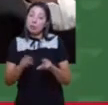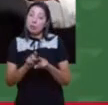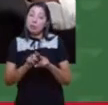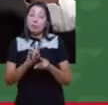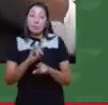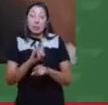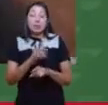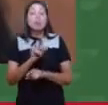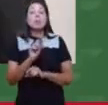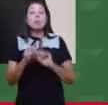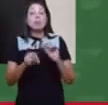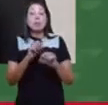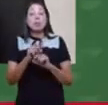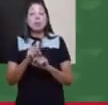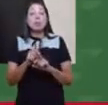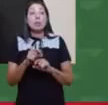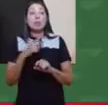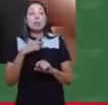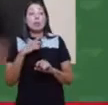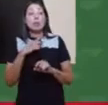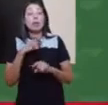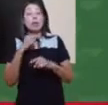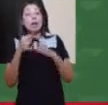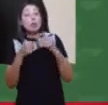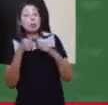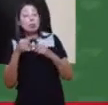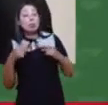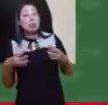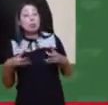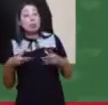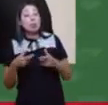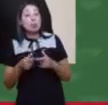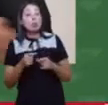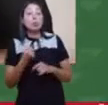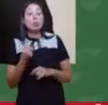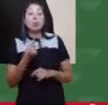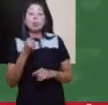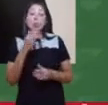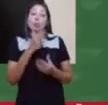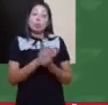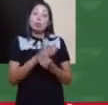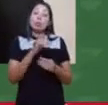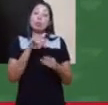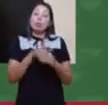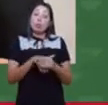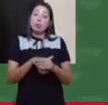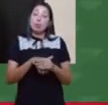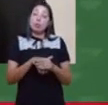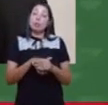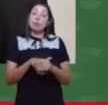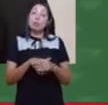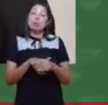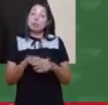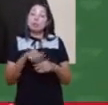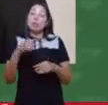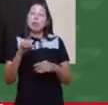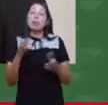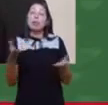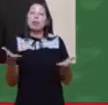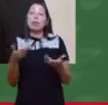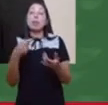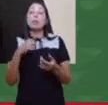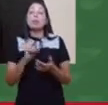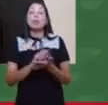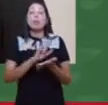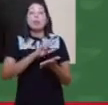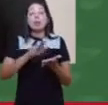se eles jogam a dúvida em torno de um único processo, que é o voto eletrônico, eles vão jogar agora para